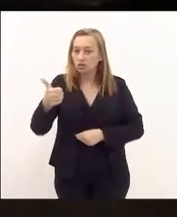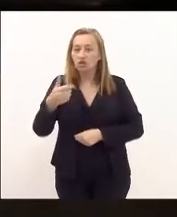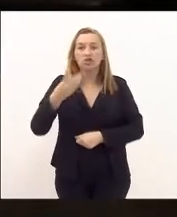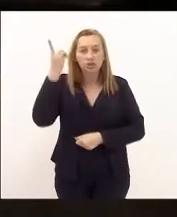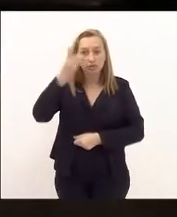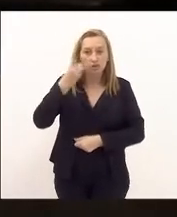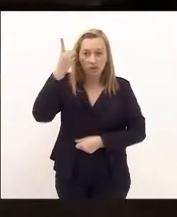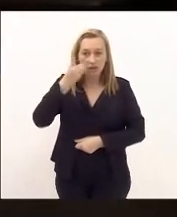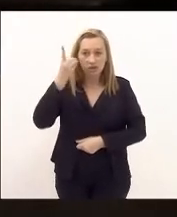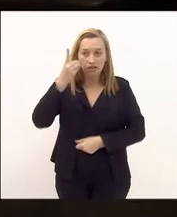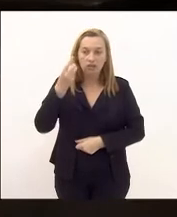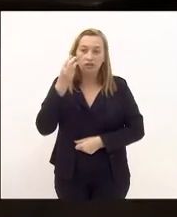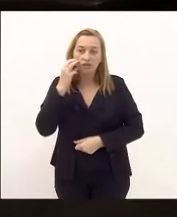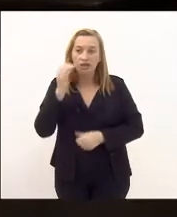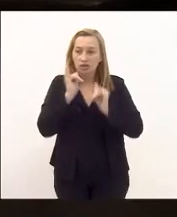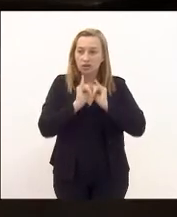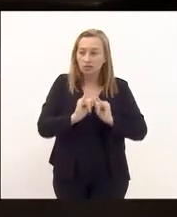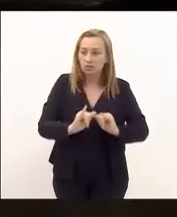Waldeck, anunciadas